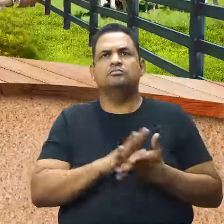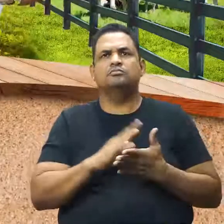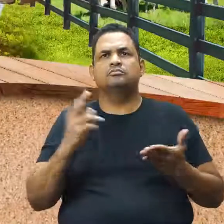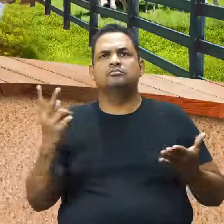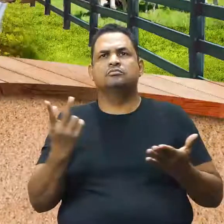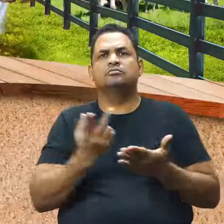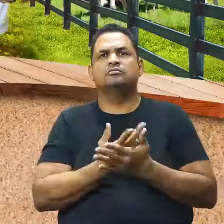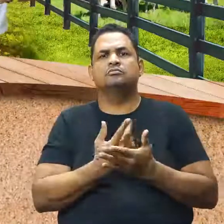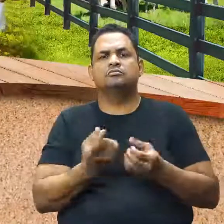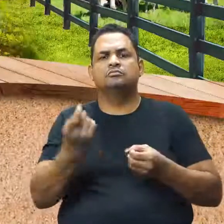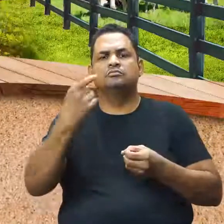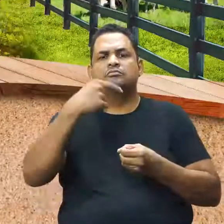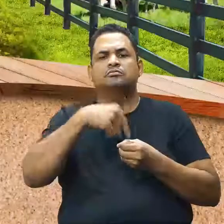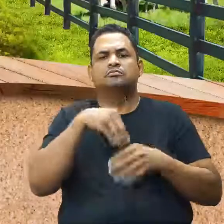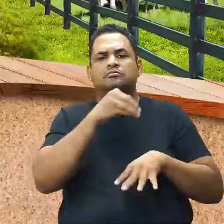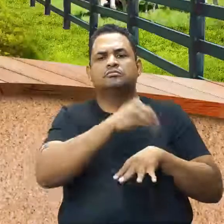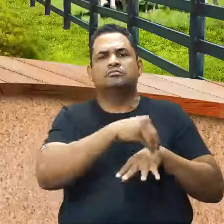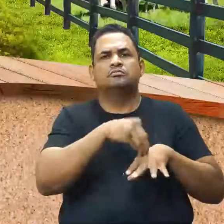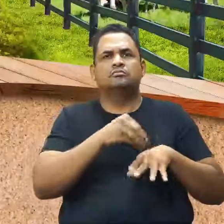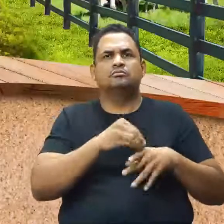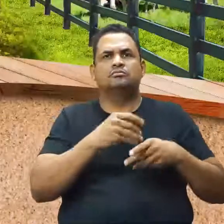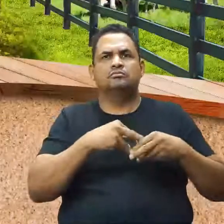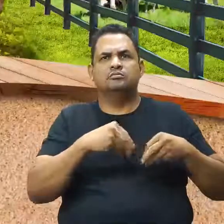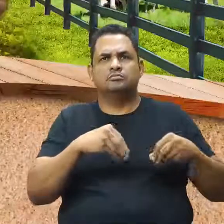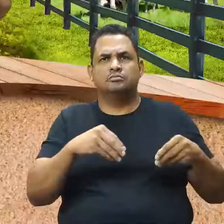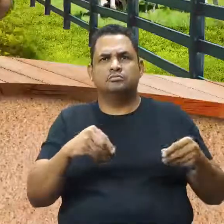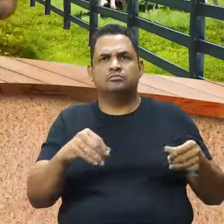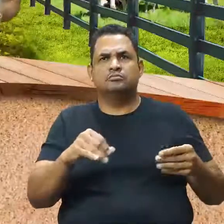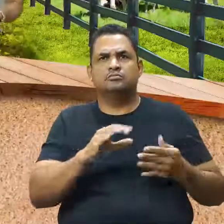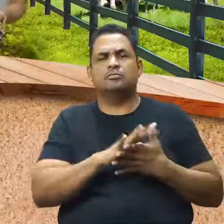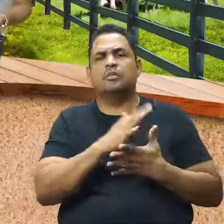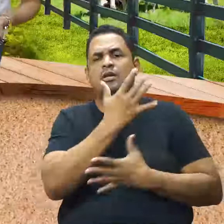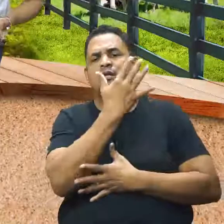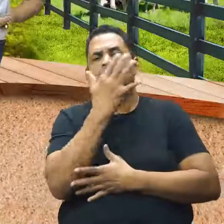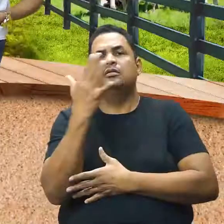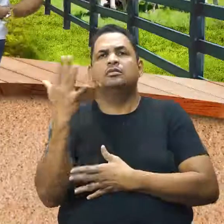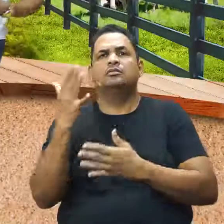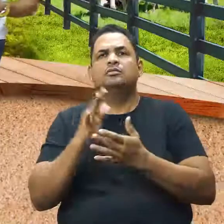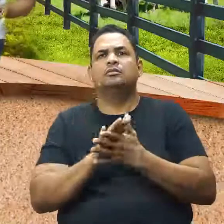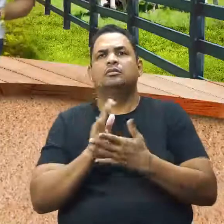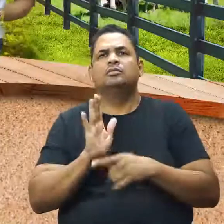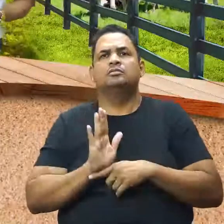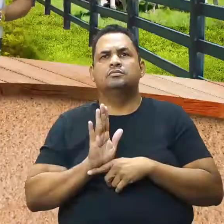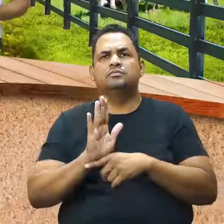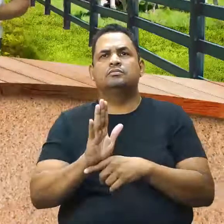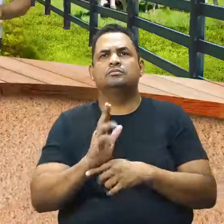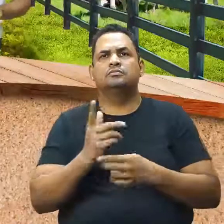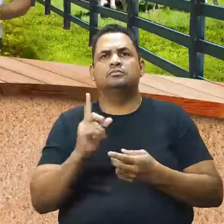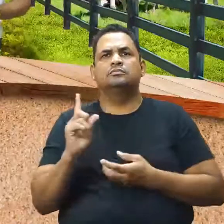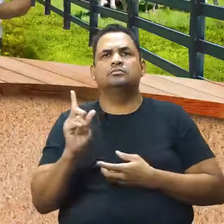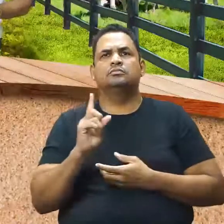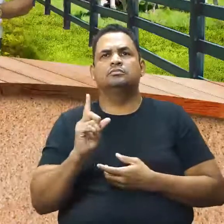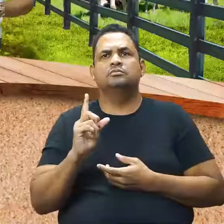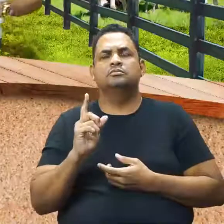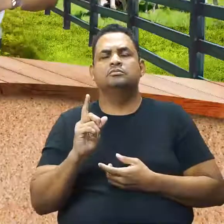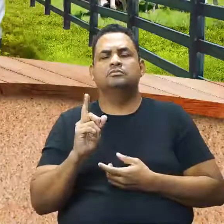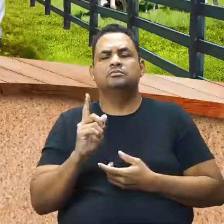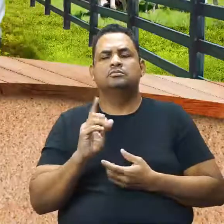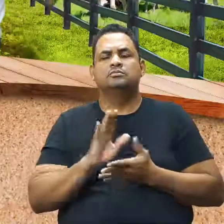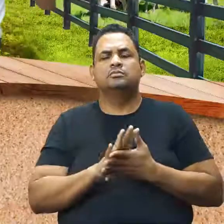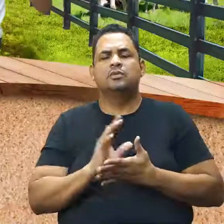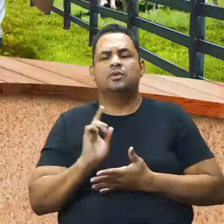ocorra o retorno dos nutrientes, fixação são árvores que vão auxiliar não só